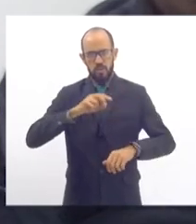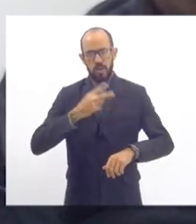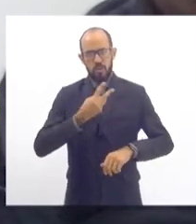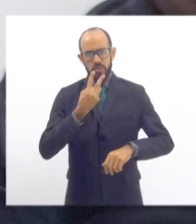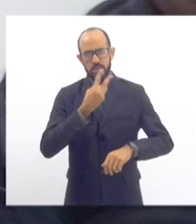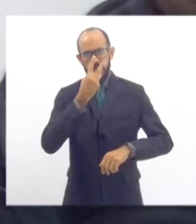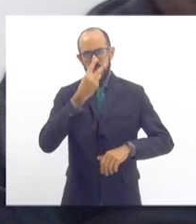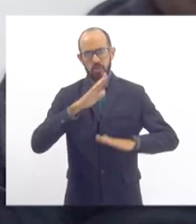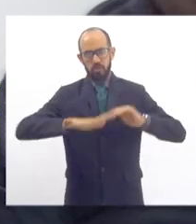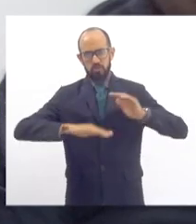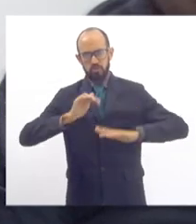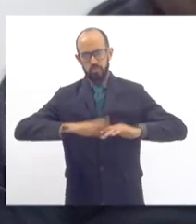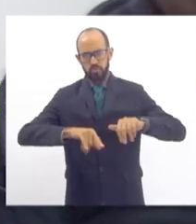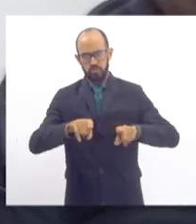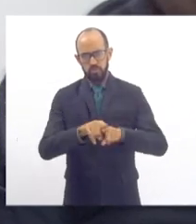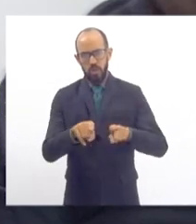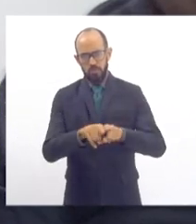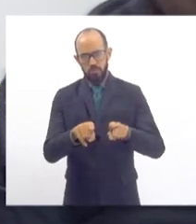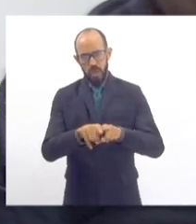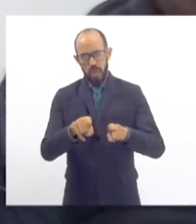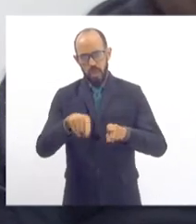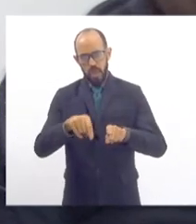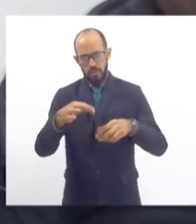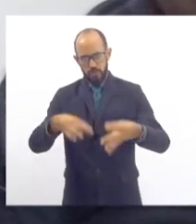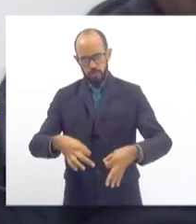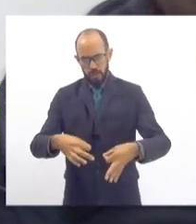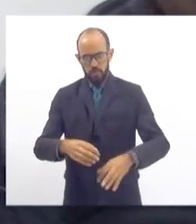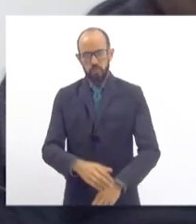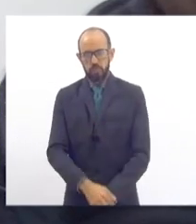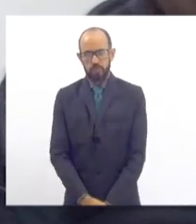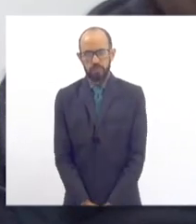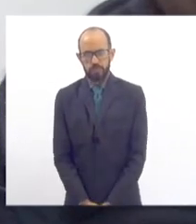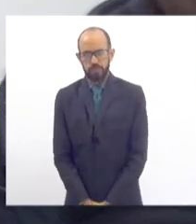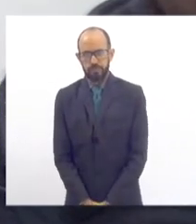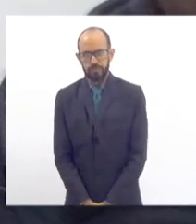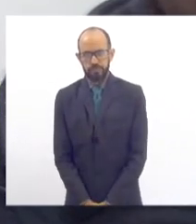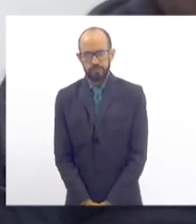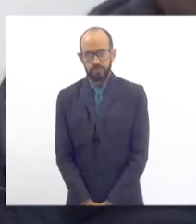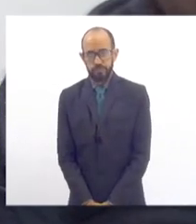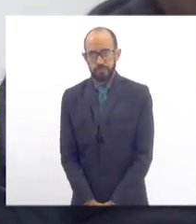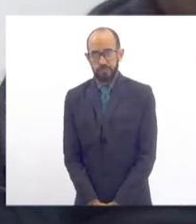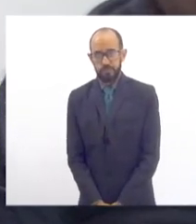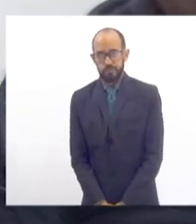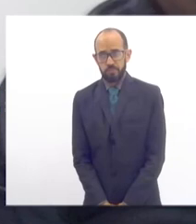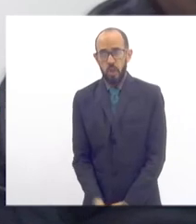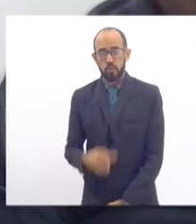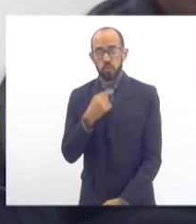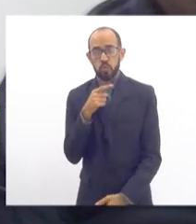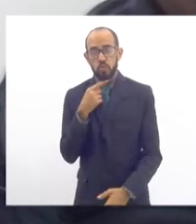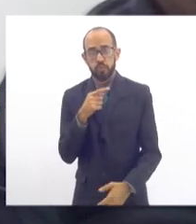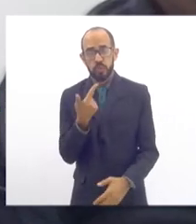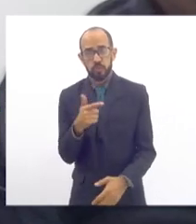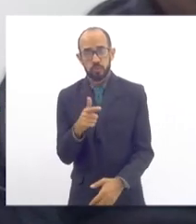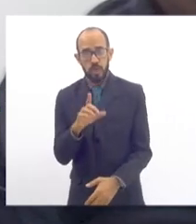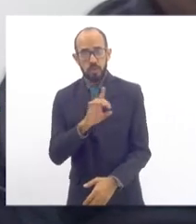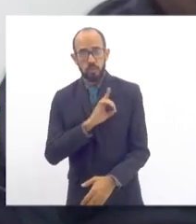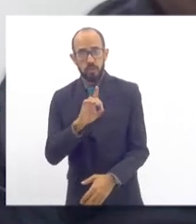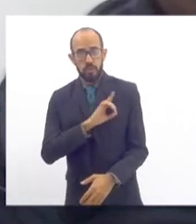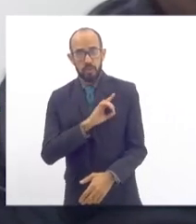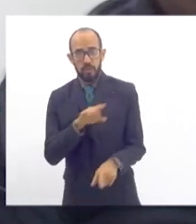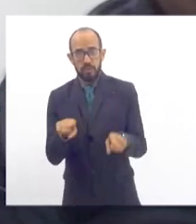condições de trabalho, também é um pleito absolutamente legítimo. Não tenho dúvida que o Detran, todos sabem, é um